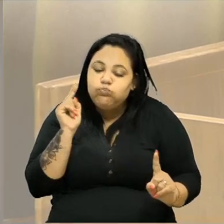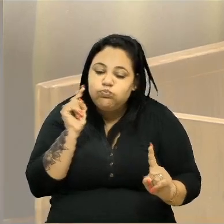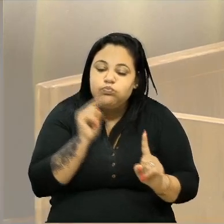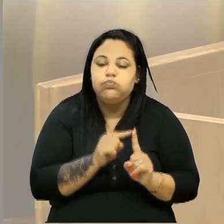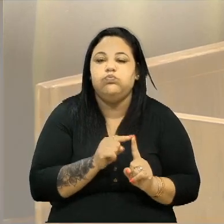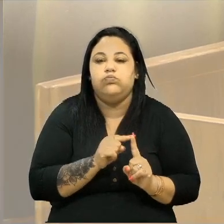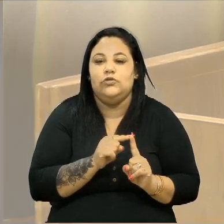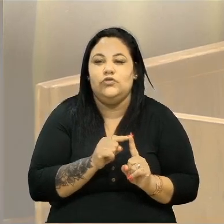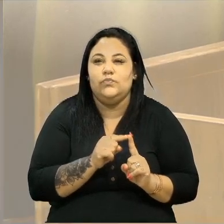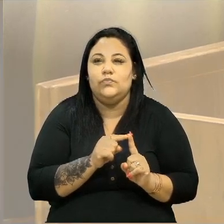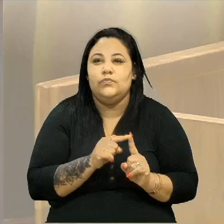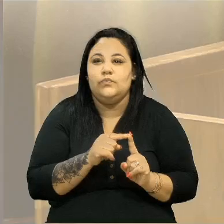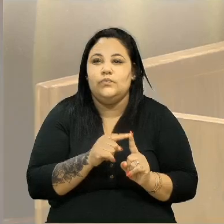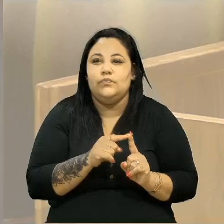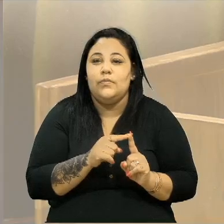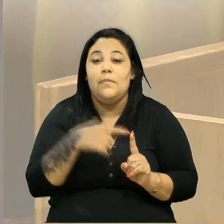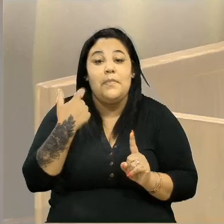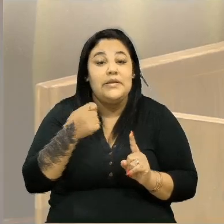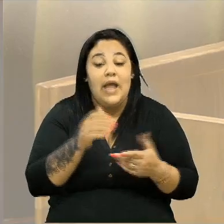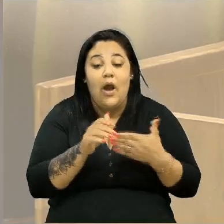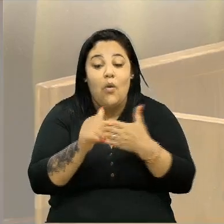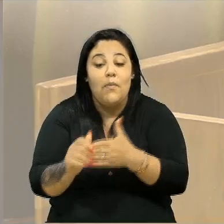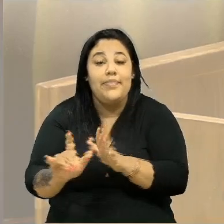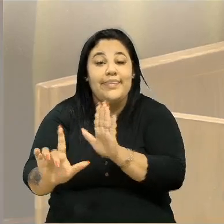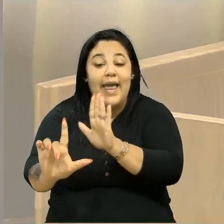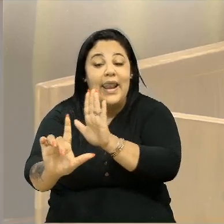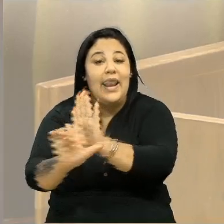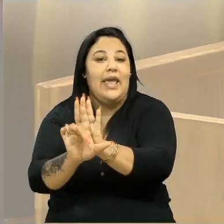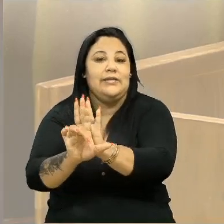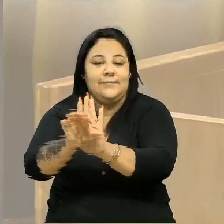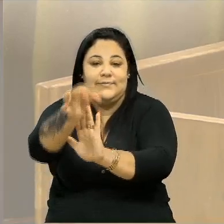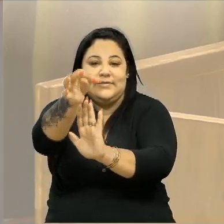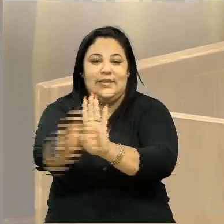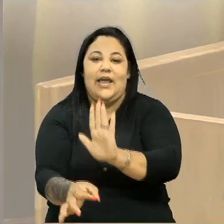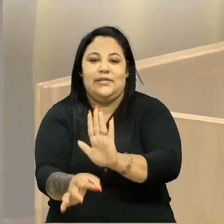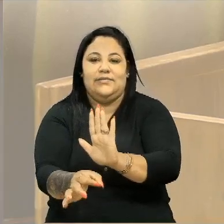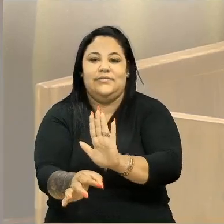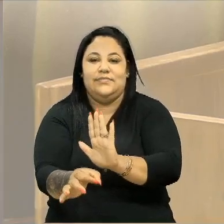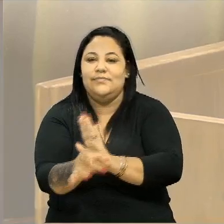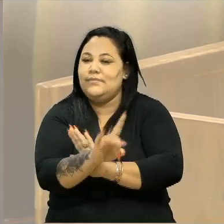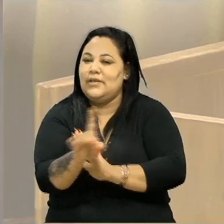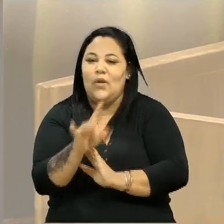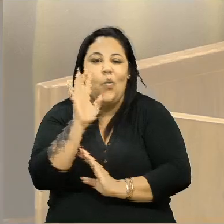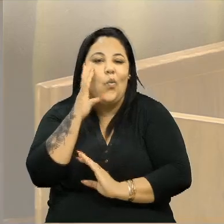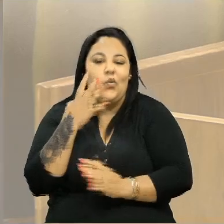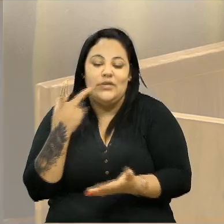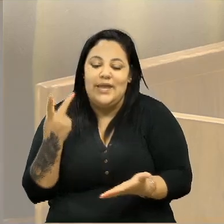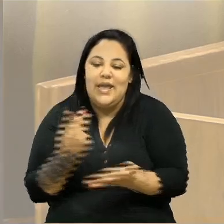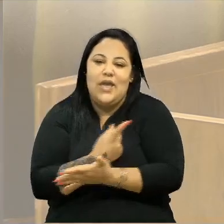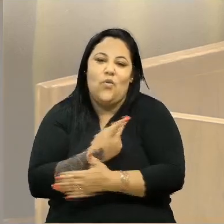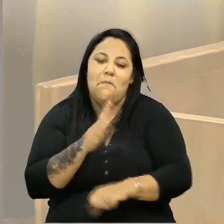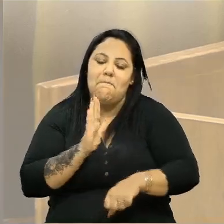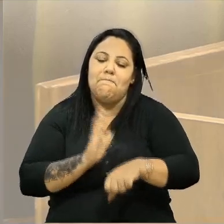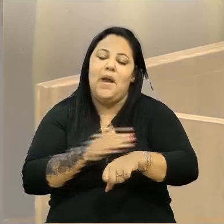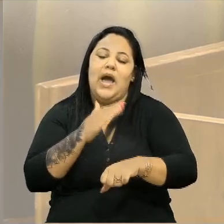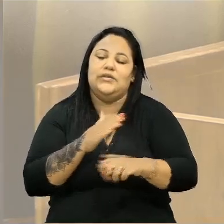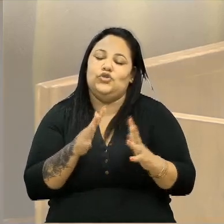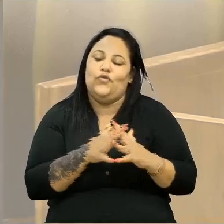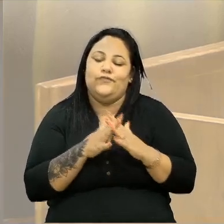vir acompanhados da legalidade, da legitimidade, para não acabar causando mais transtornos do que